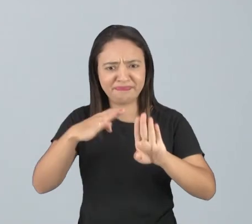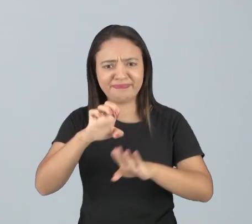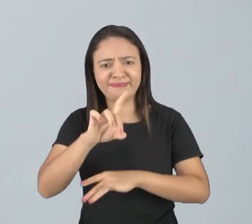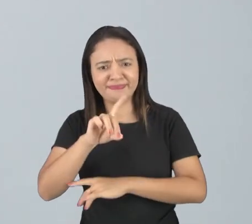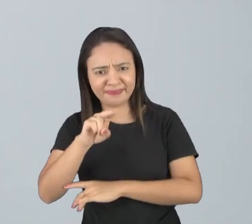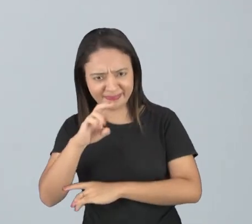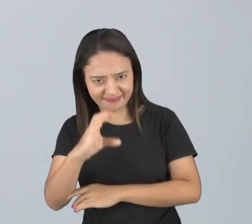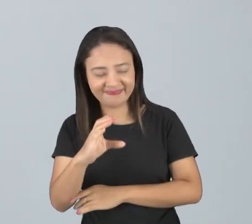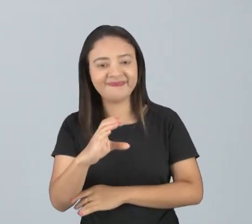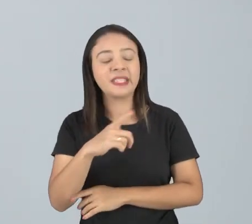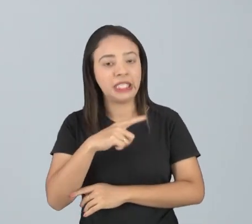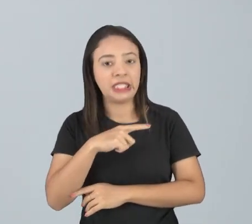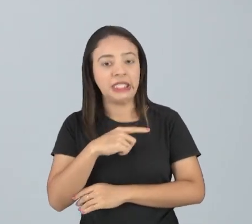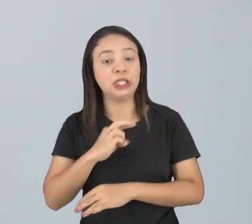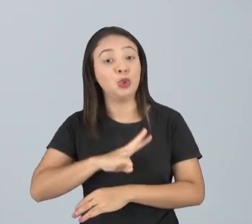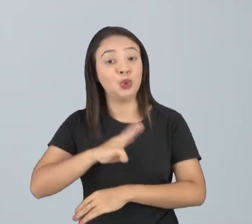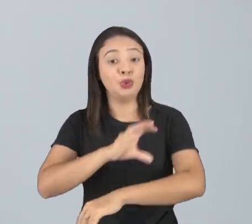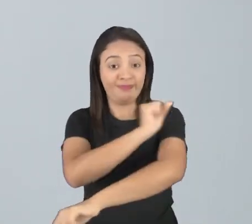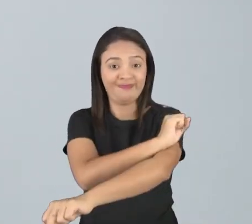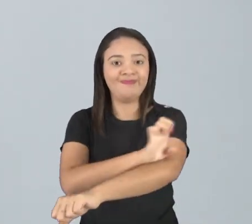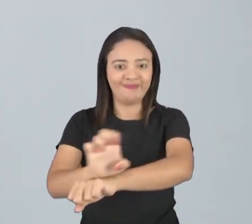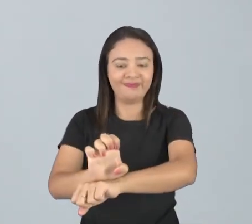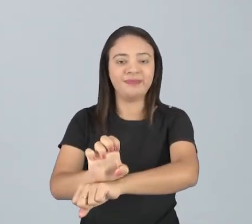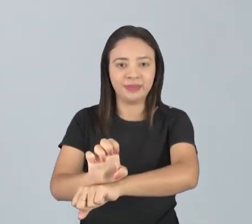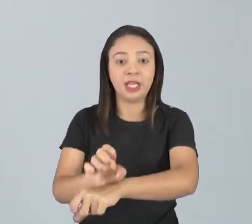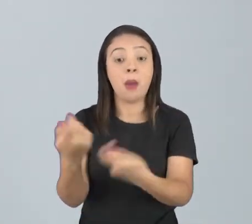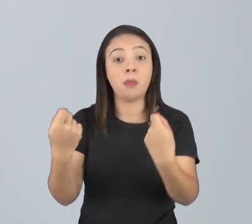Eduque no site da Secretaria de Educação, que lá vocês